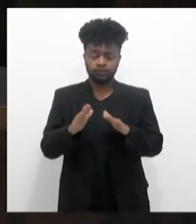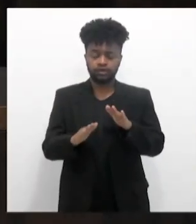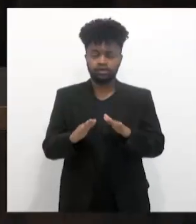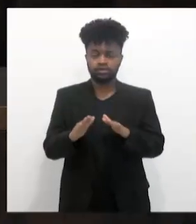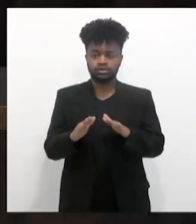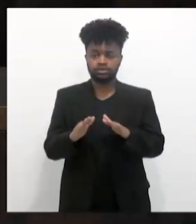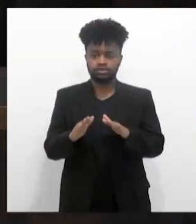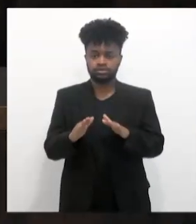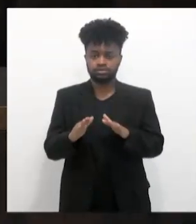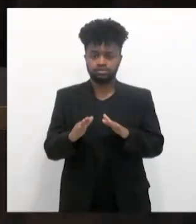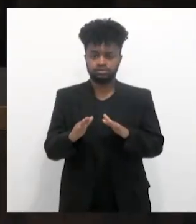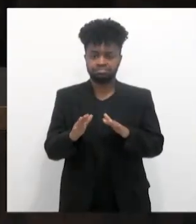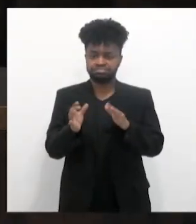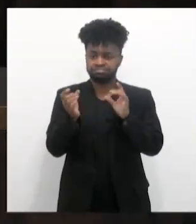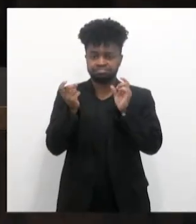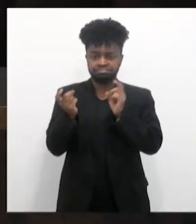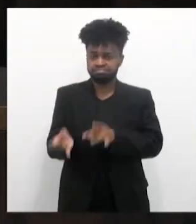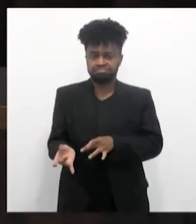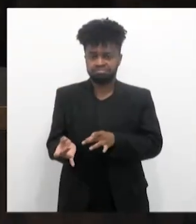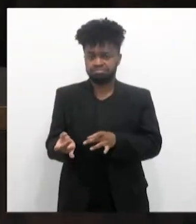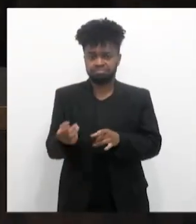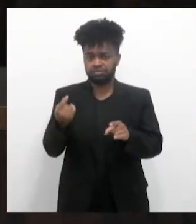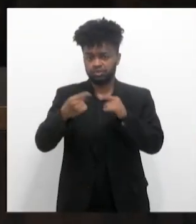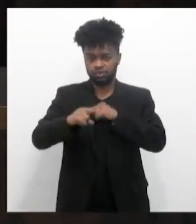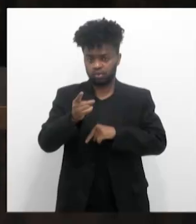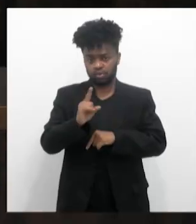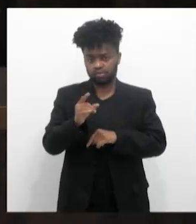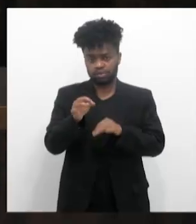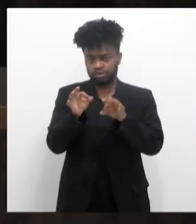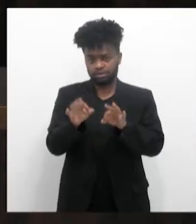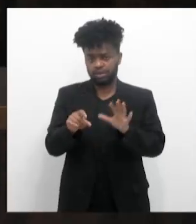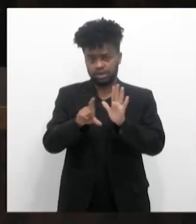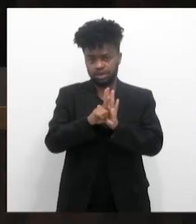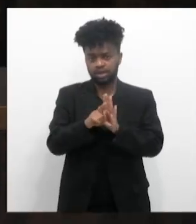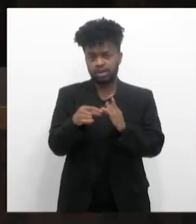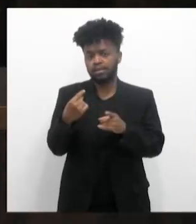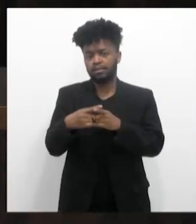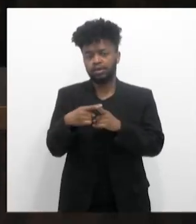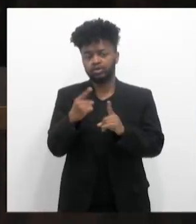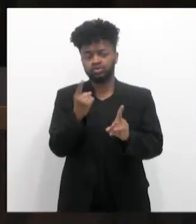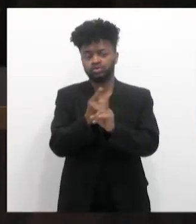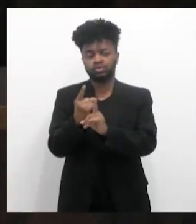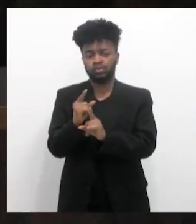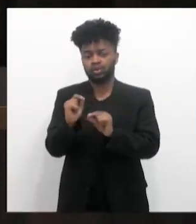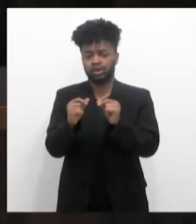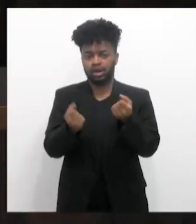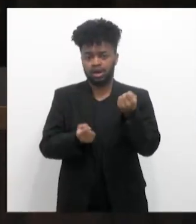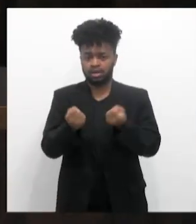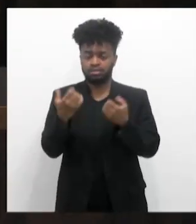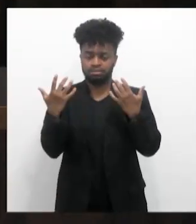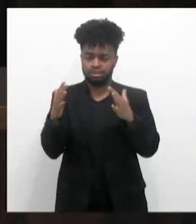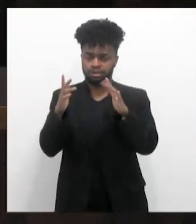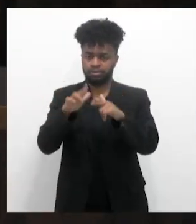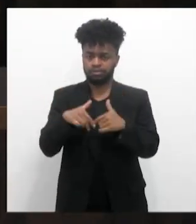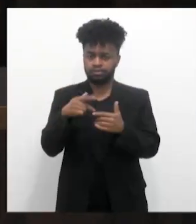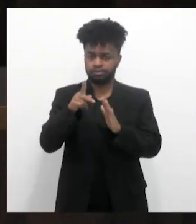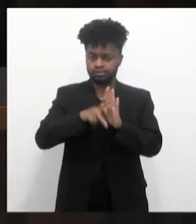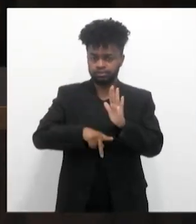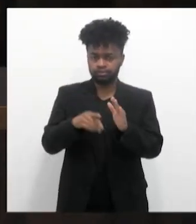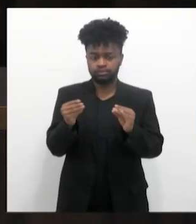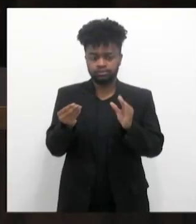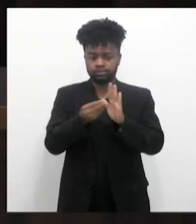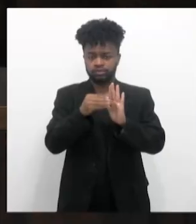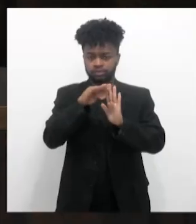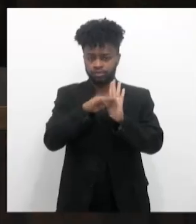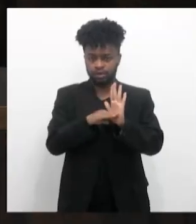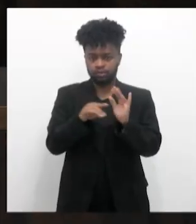para formas ilícitas, né? Que já é a identificação veicular. Parabéns pelo projeto. Incluídos na ordem do